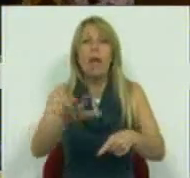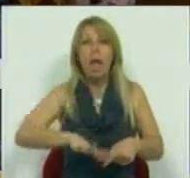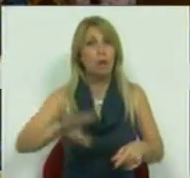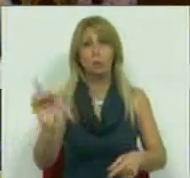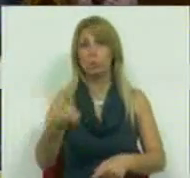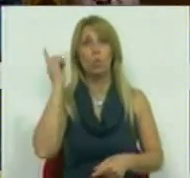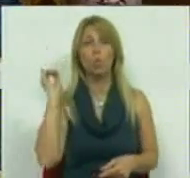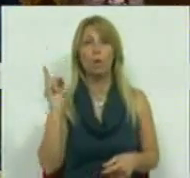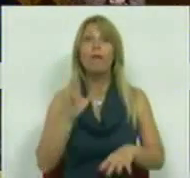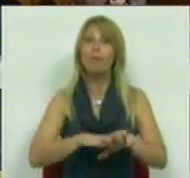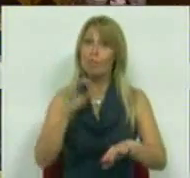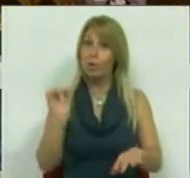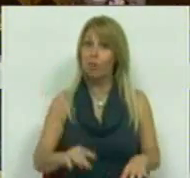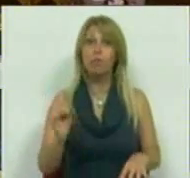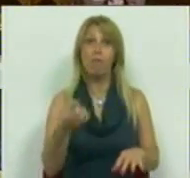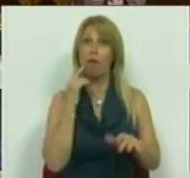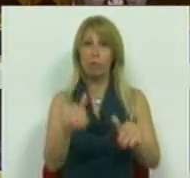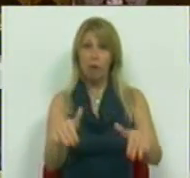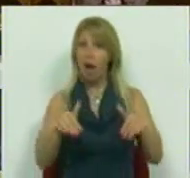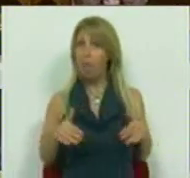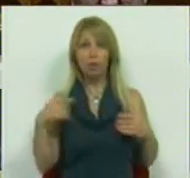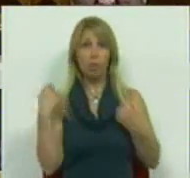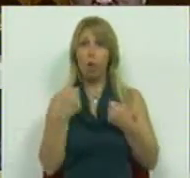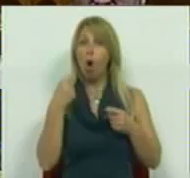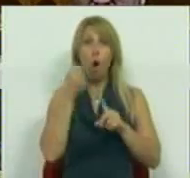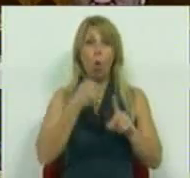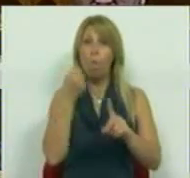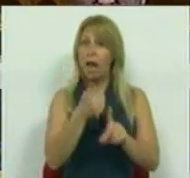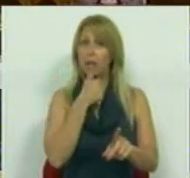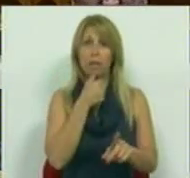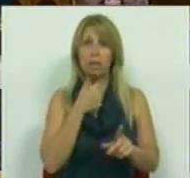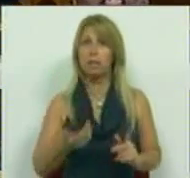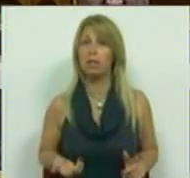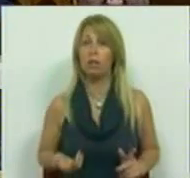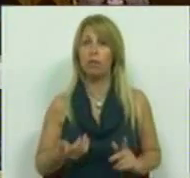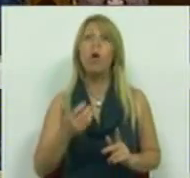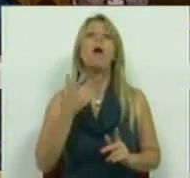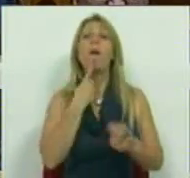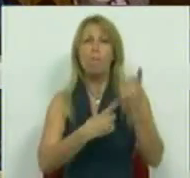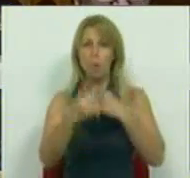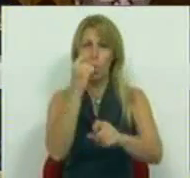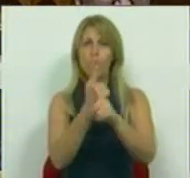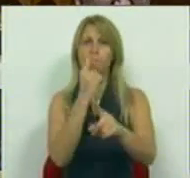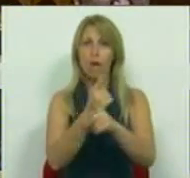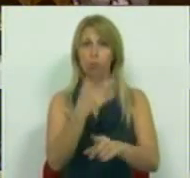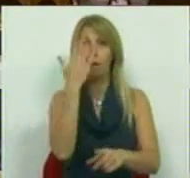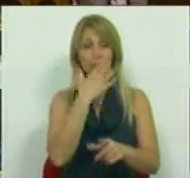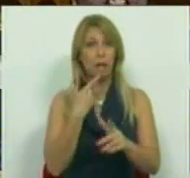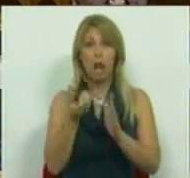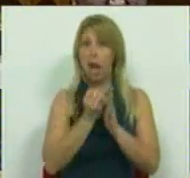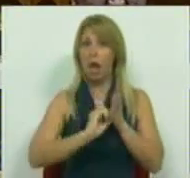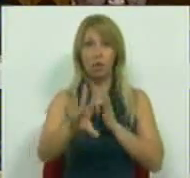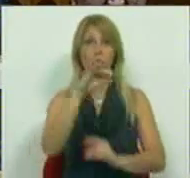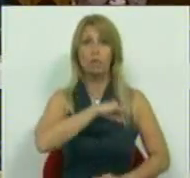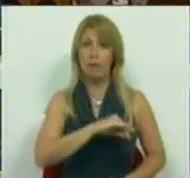isso não nos abstemos desse combate decisivo. Pergunto mesmo, se não devolverem os salários que querem tirar